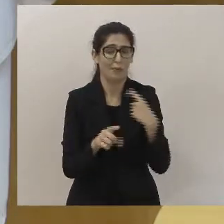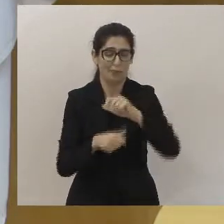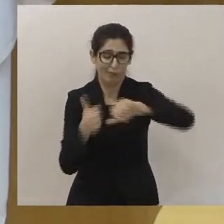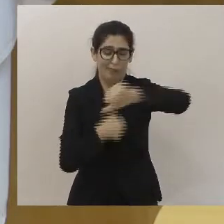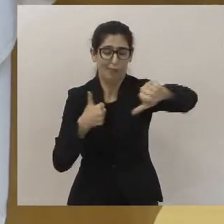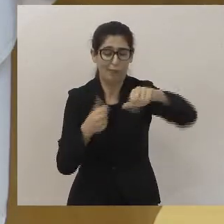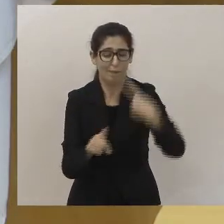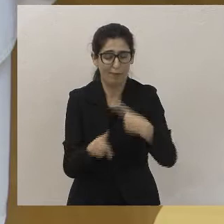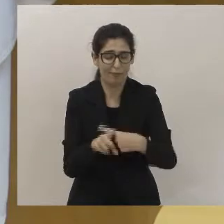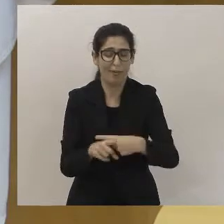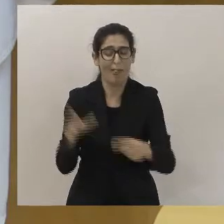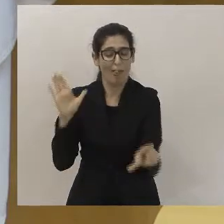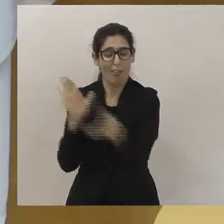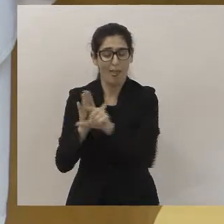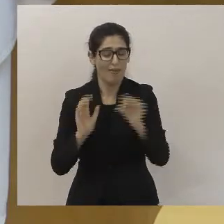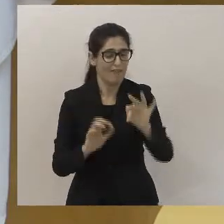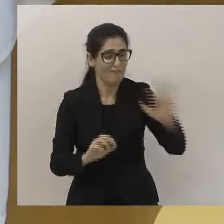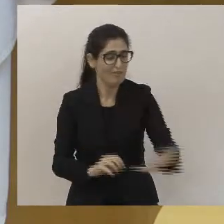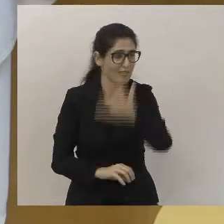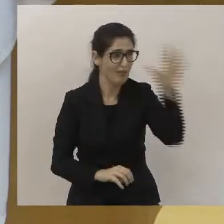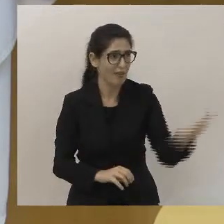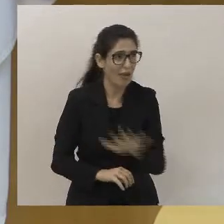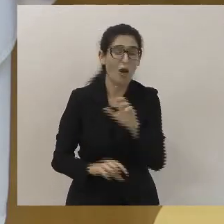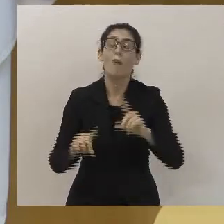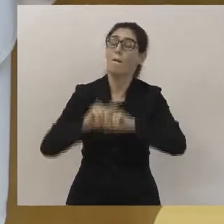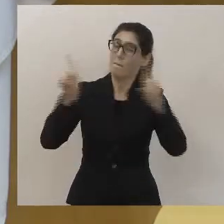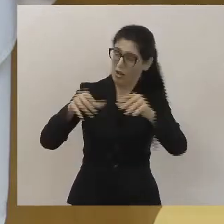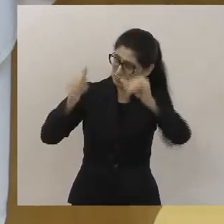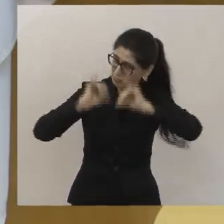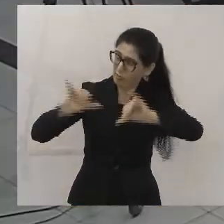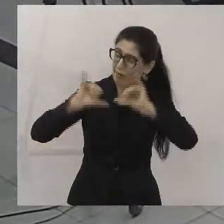tem que respeitar mas enfim fica aqui o recado